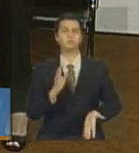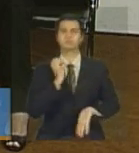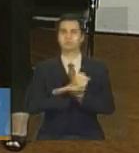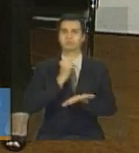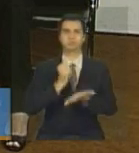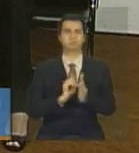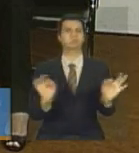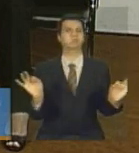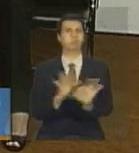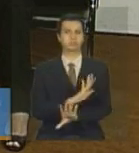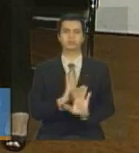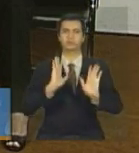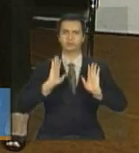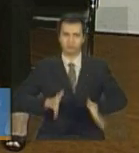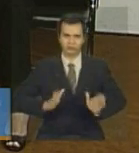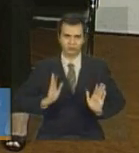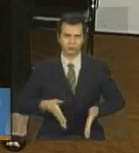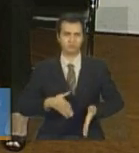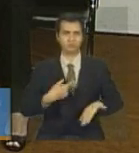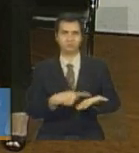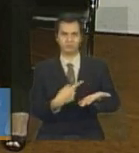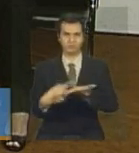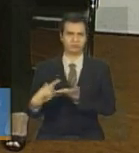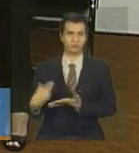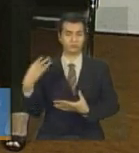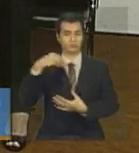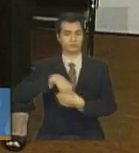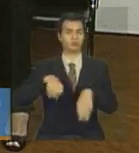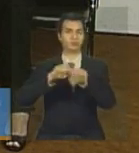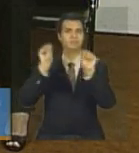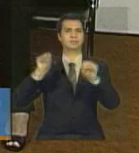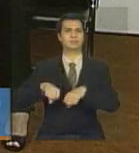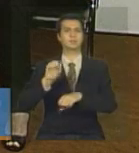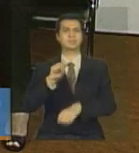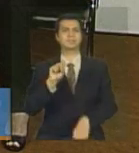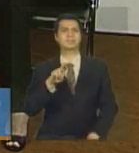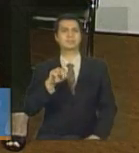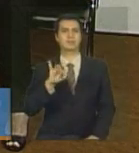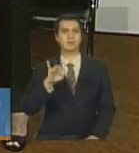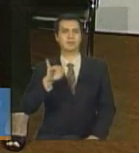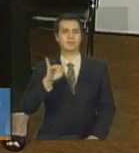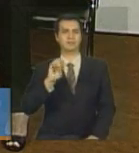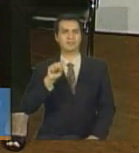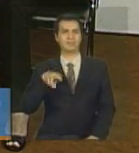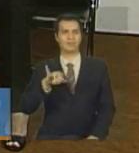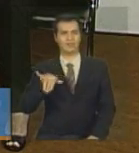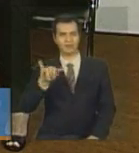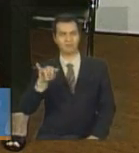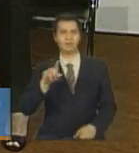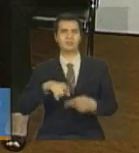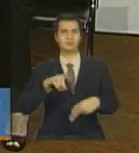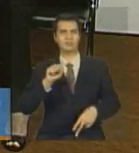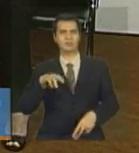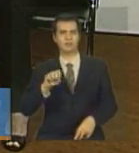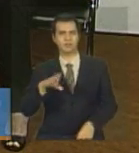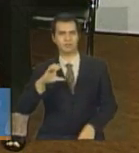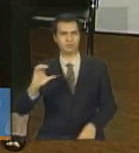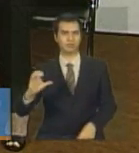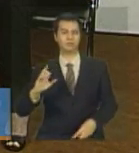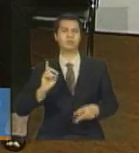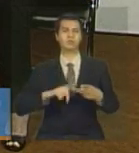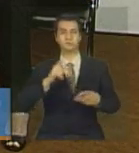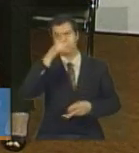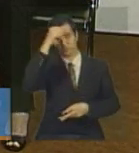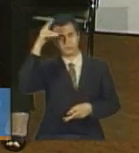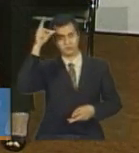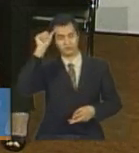fechadas entre os parceiros, o sistema SENAI, SENAC e os Institutos Federais de Educação e as áreas da assistência social e as